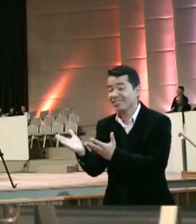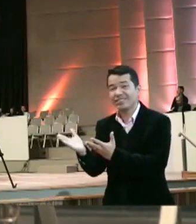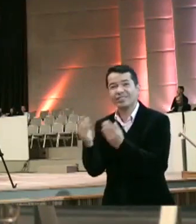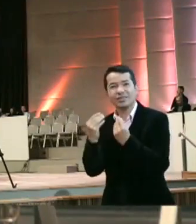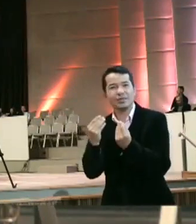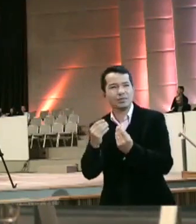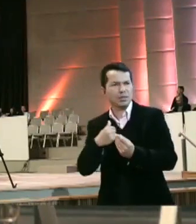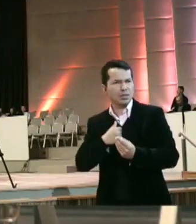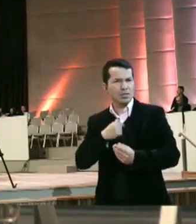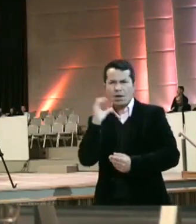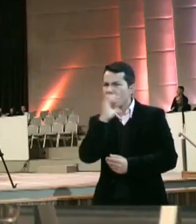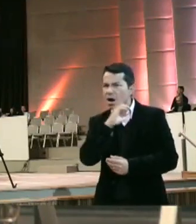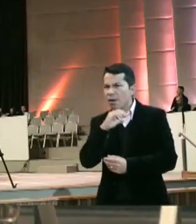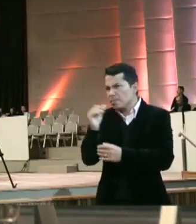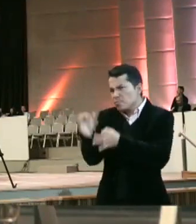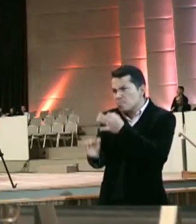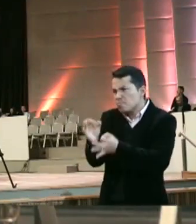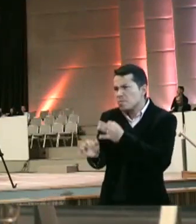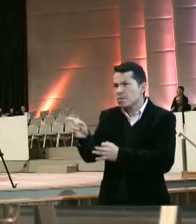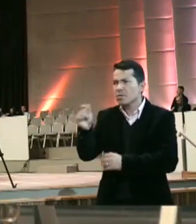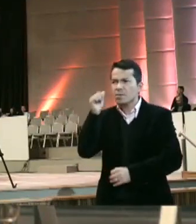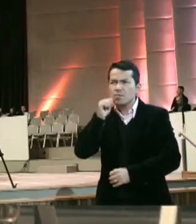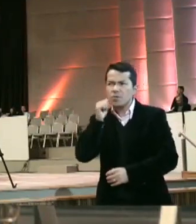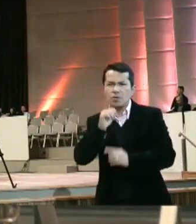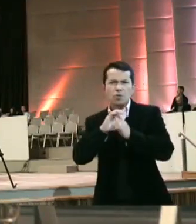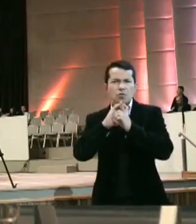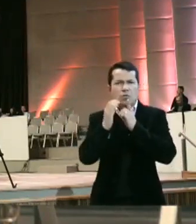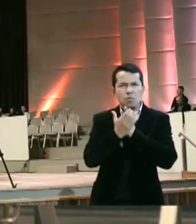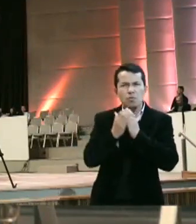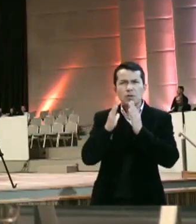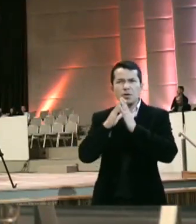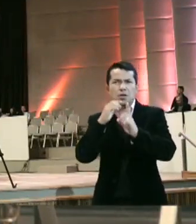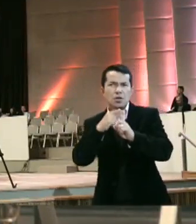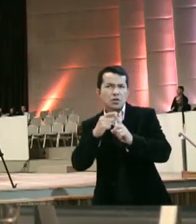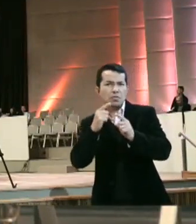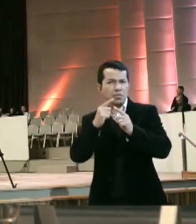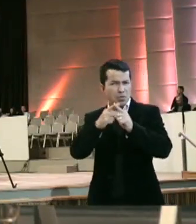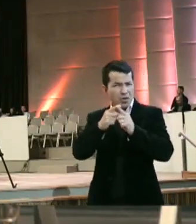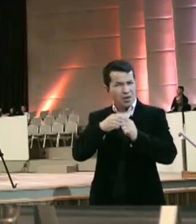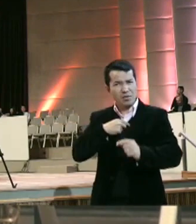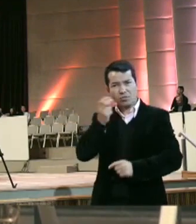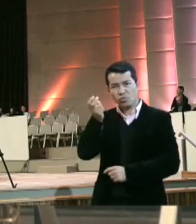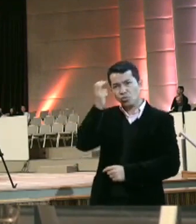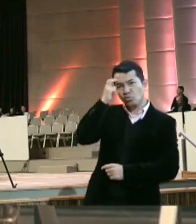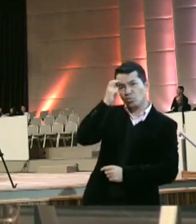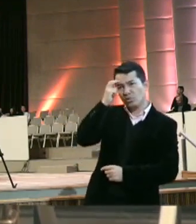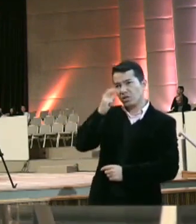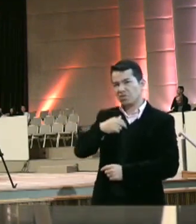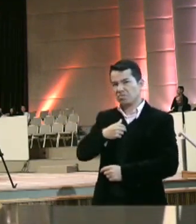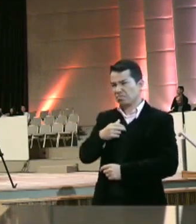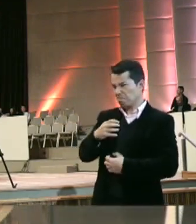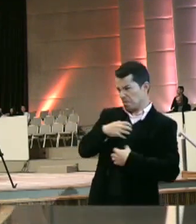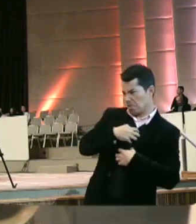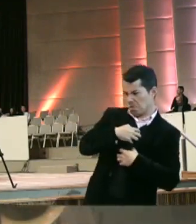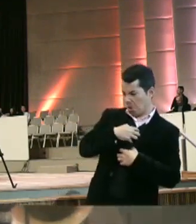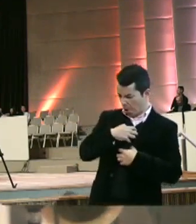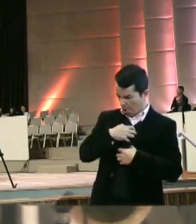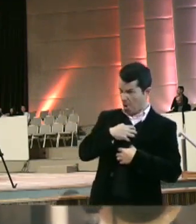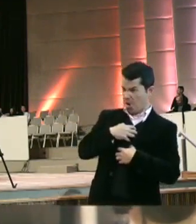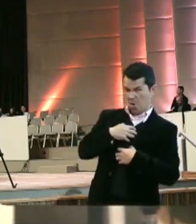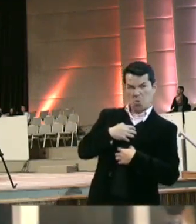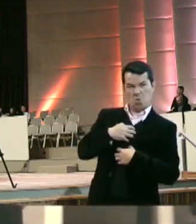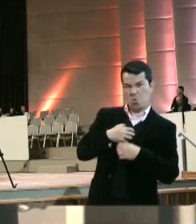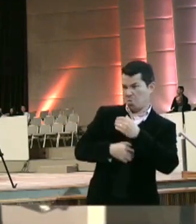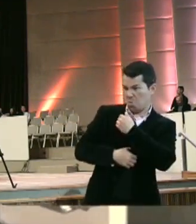Eu estava julgando aquela mulher e aquele culto e aquela igreja por causa da minha cultura. E da mesma maneira os fariseus não